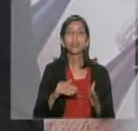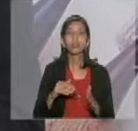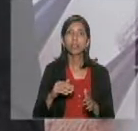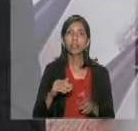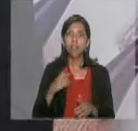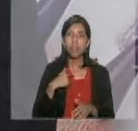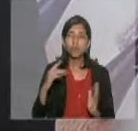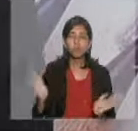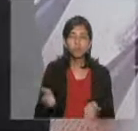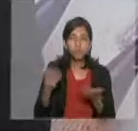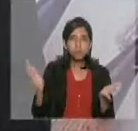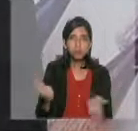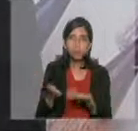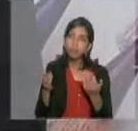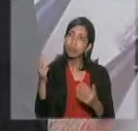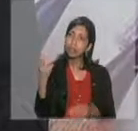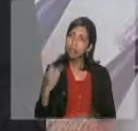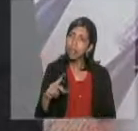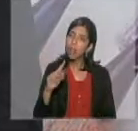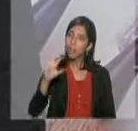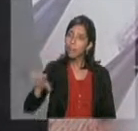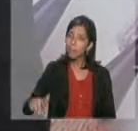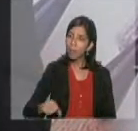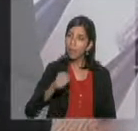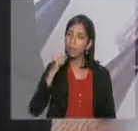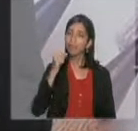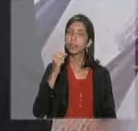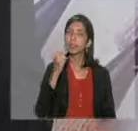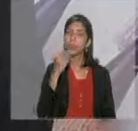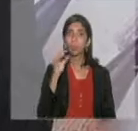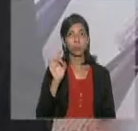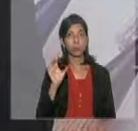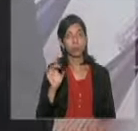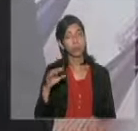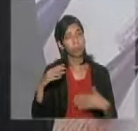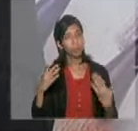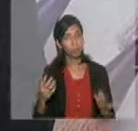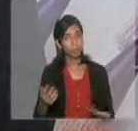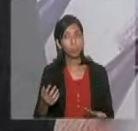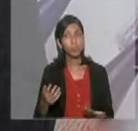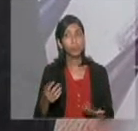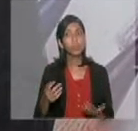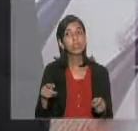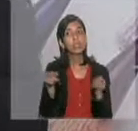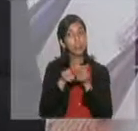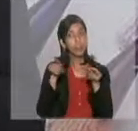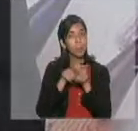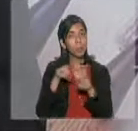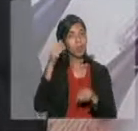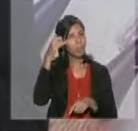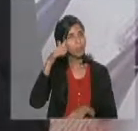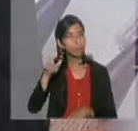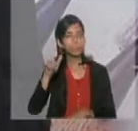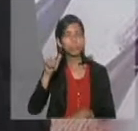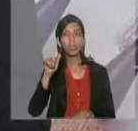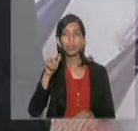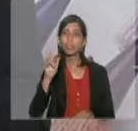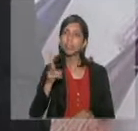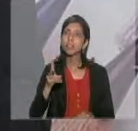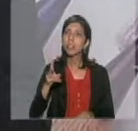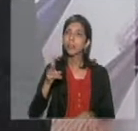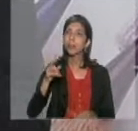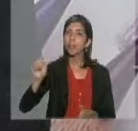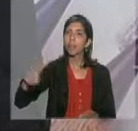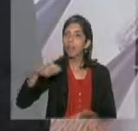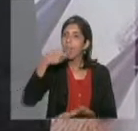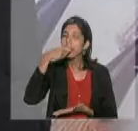bacana, né, a gente estimular que ela realmente pegue os alimentos sozinha ou e evitar colocar, dar